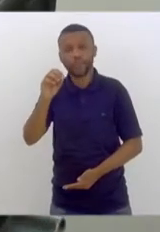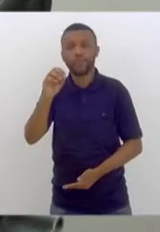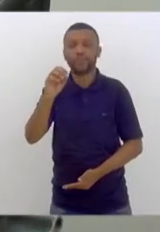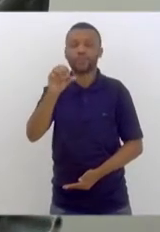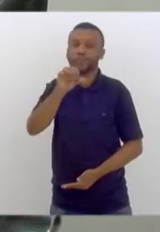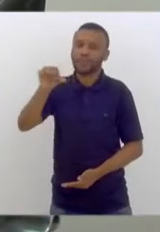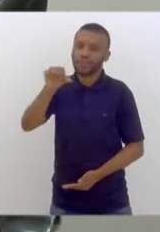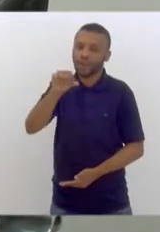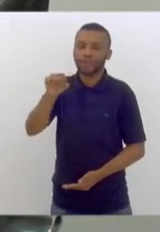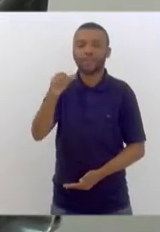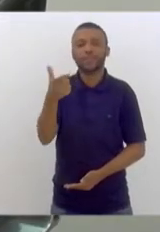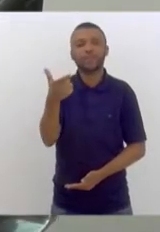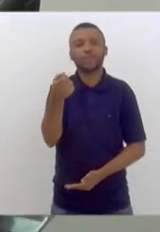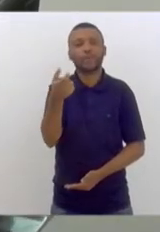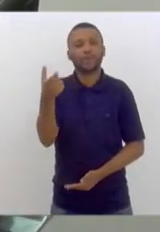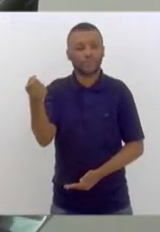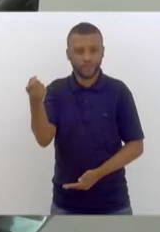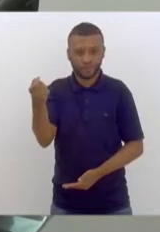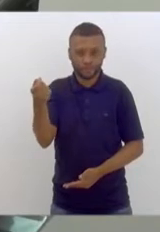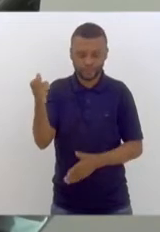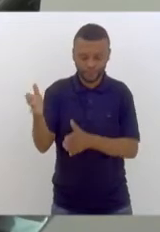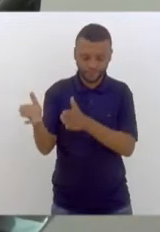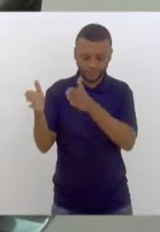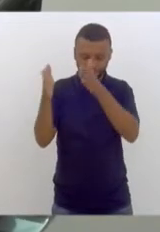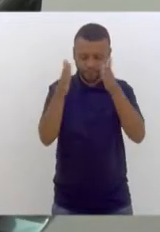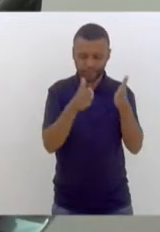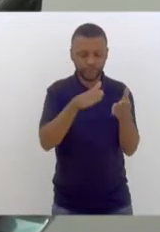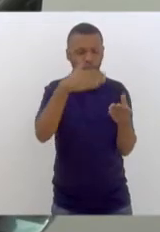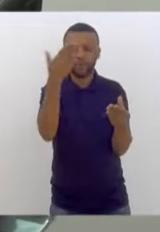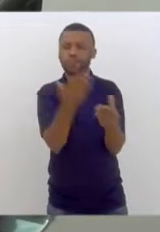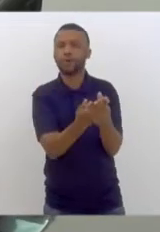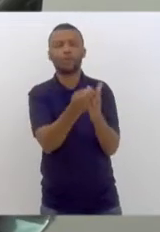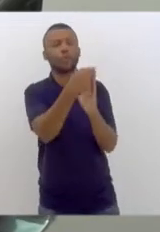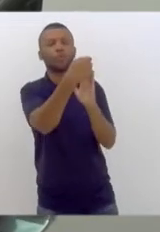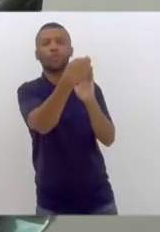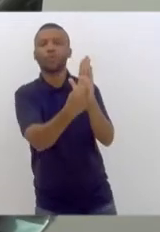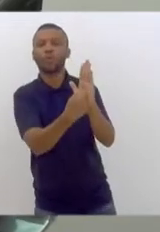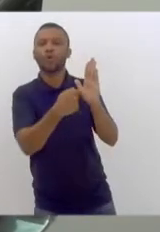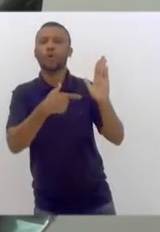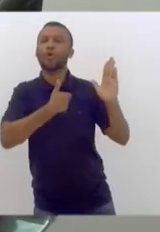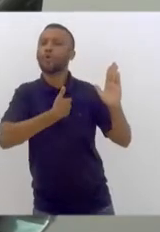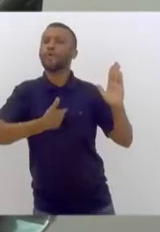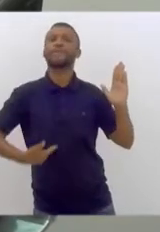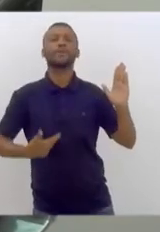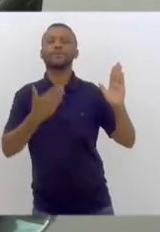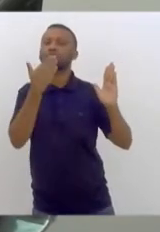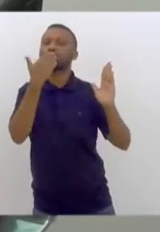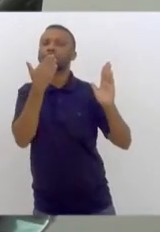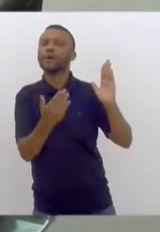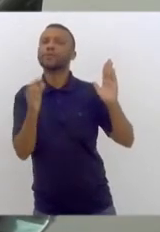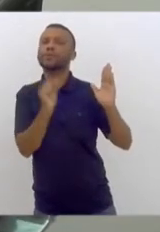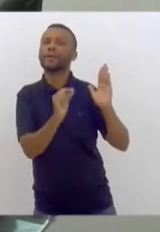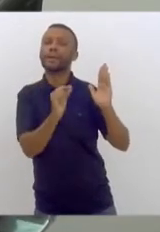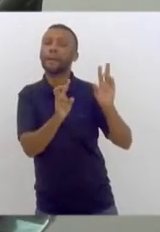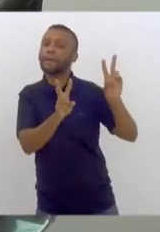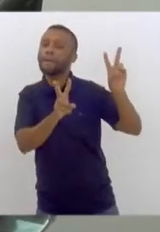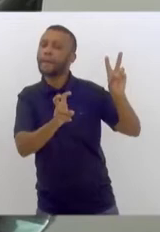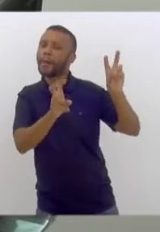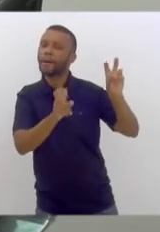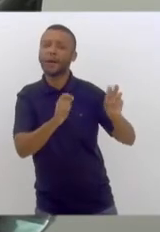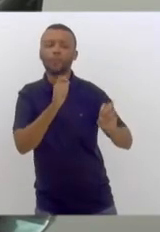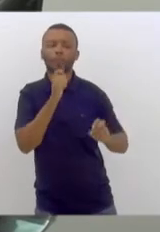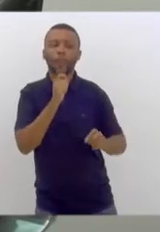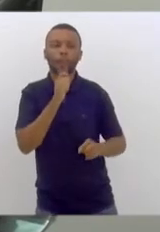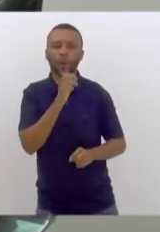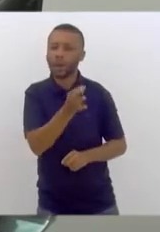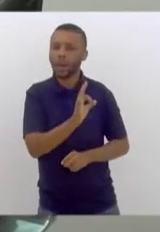040080/4049/2020. Bom, na mensagem, o Poder Executivo não faz menção a essa